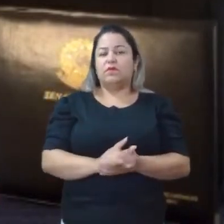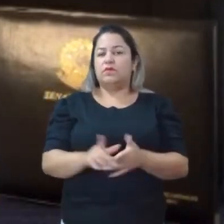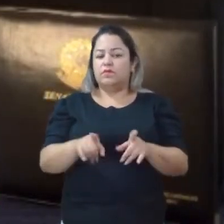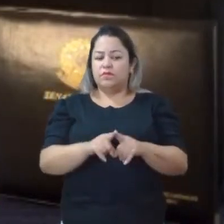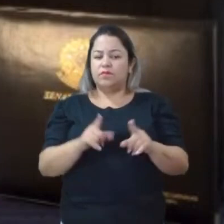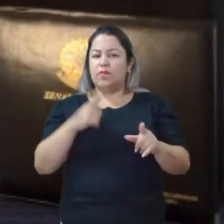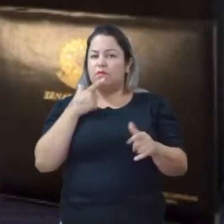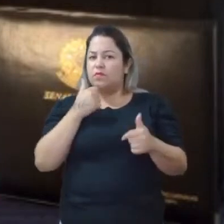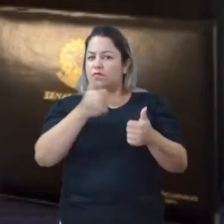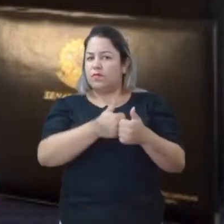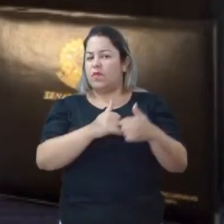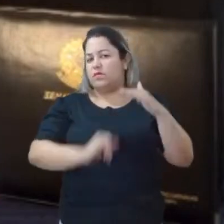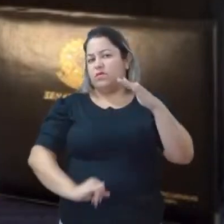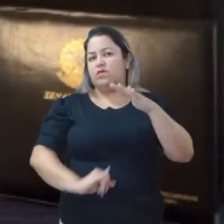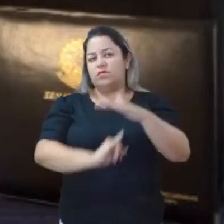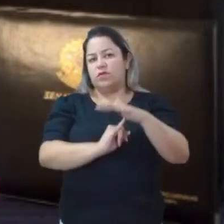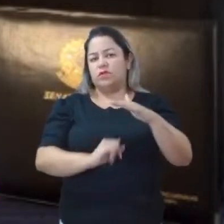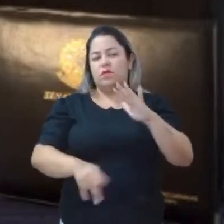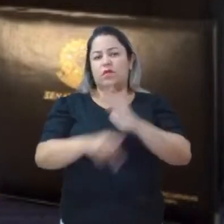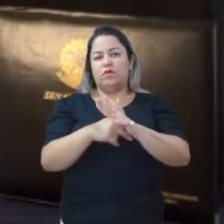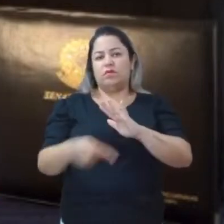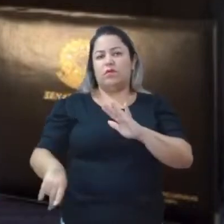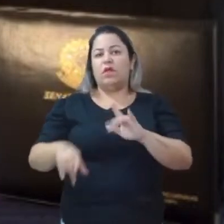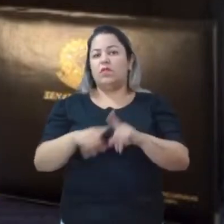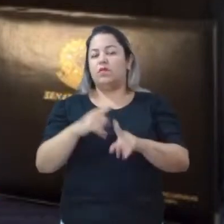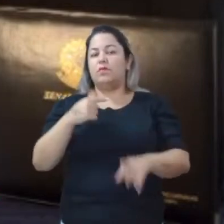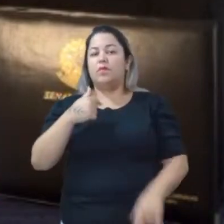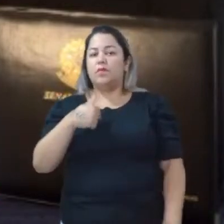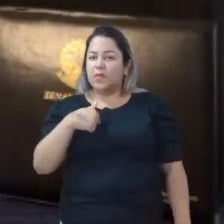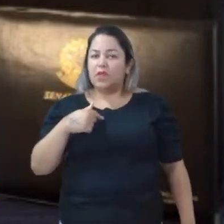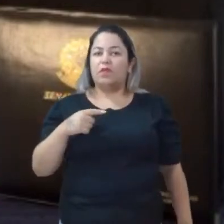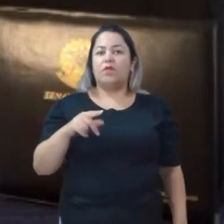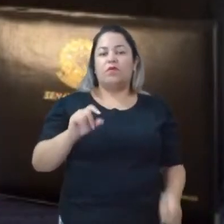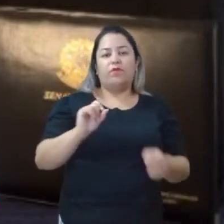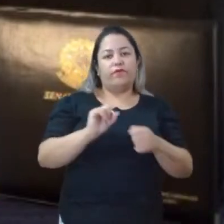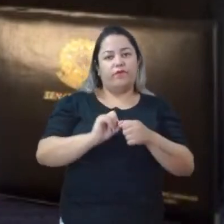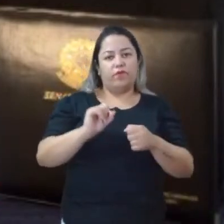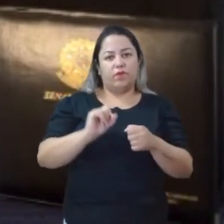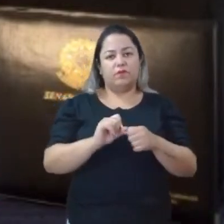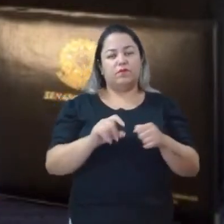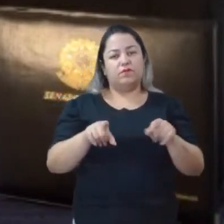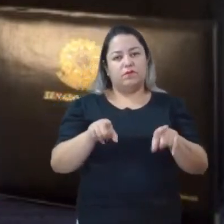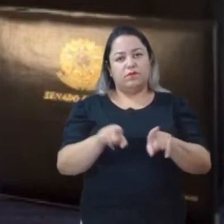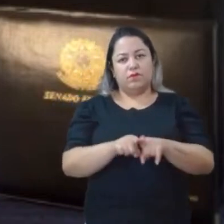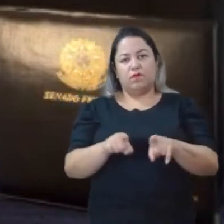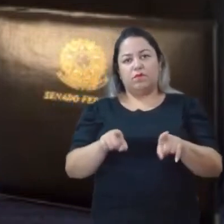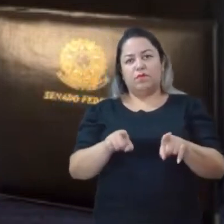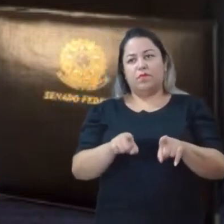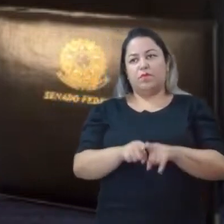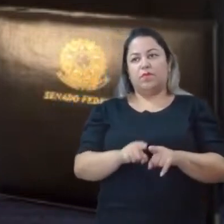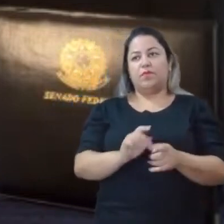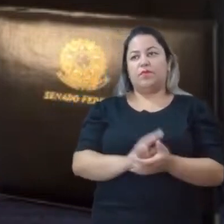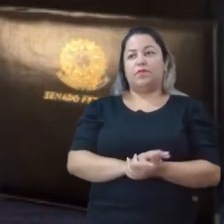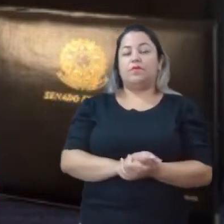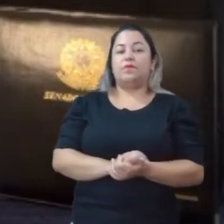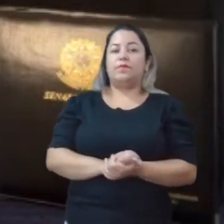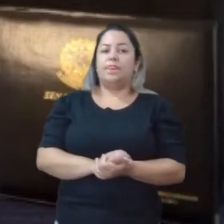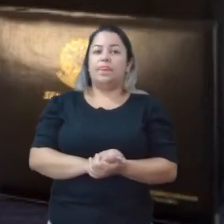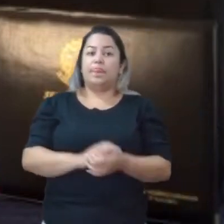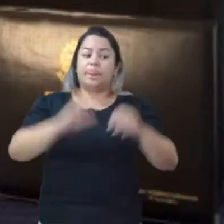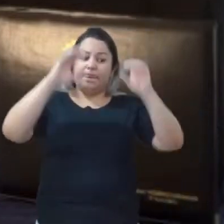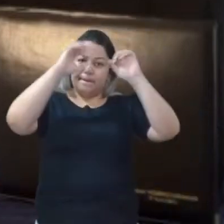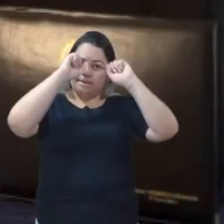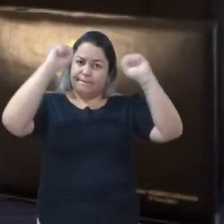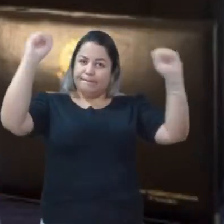nariz das instituições. E olhe que eu fui ao Tribunal